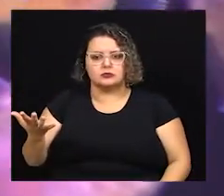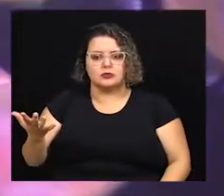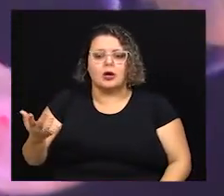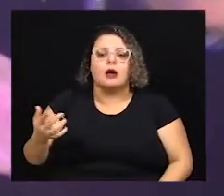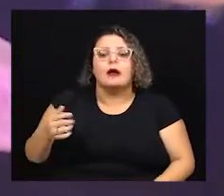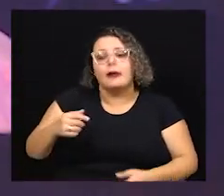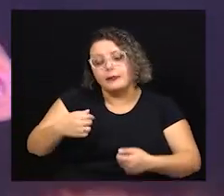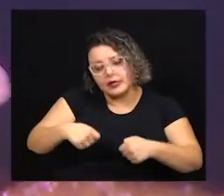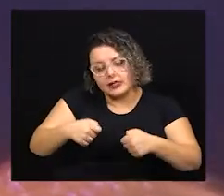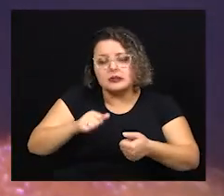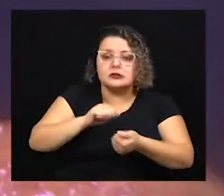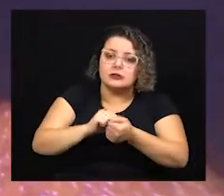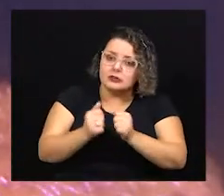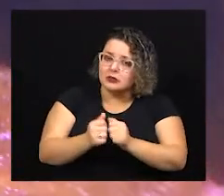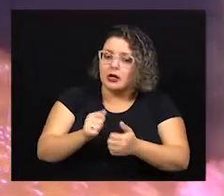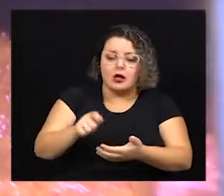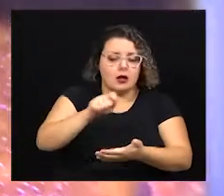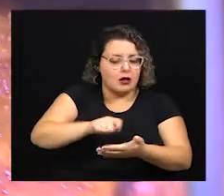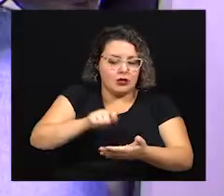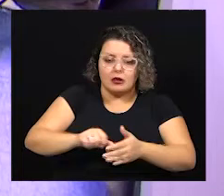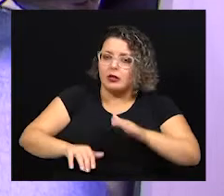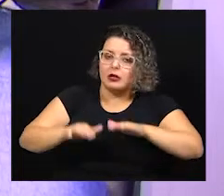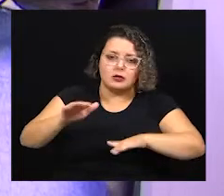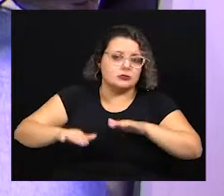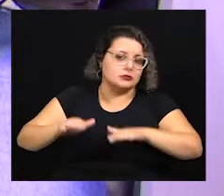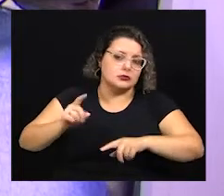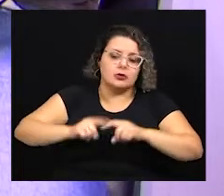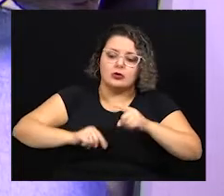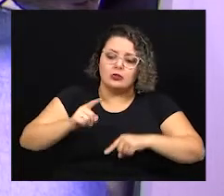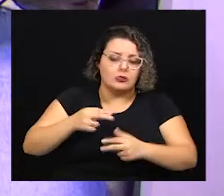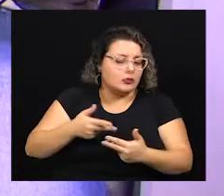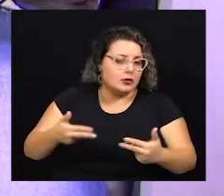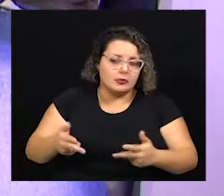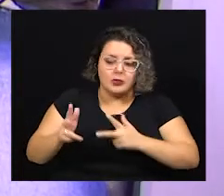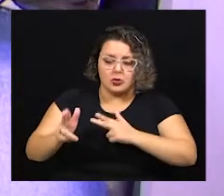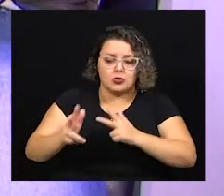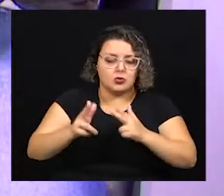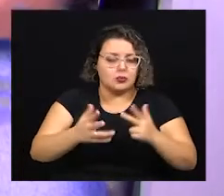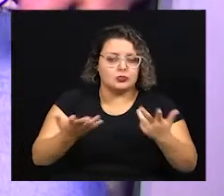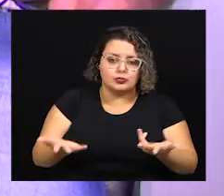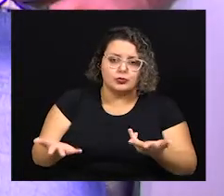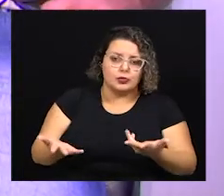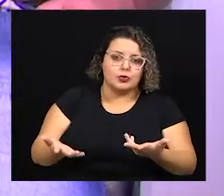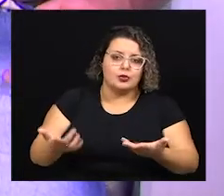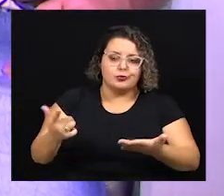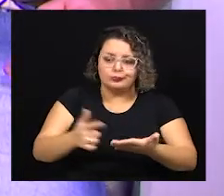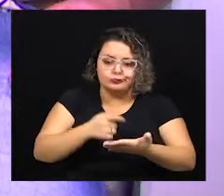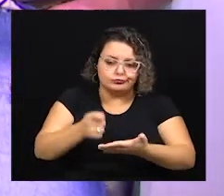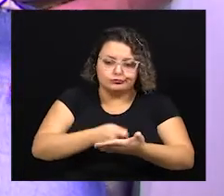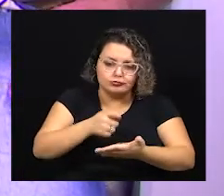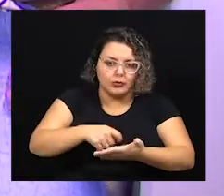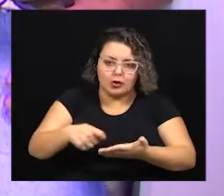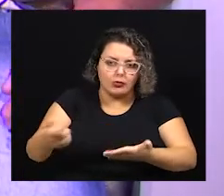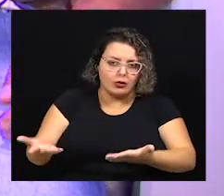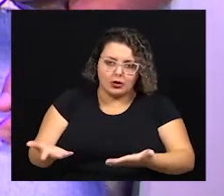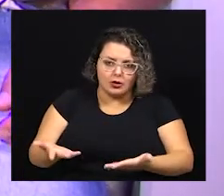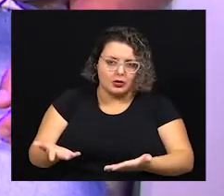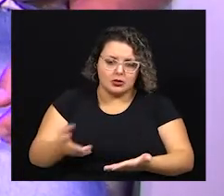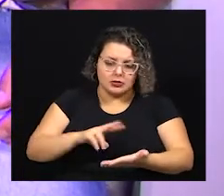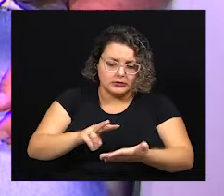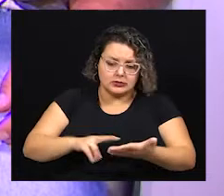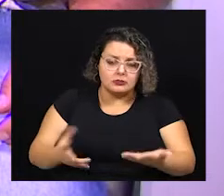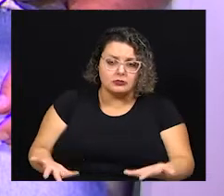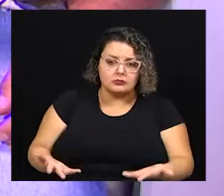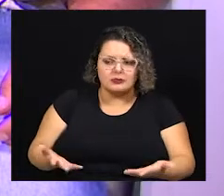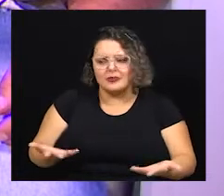funciona. Então nem sempre você serve um equipamento, tá, que você está lendo lá na caixa, ele serve aqui no Brasil. Tá?